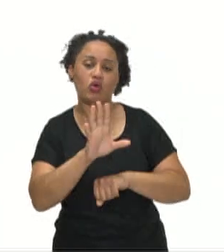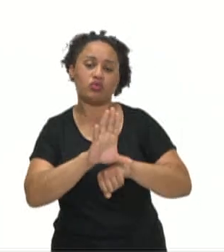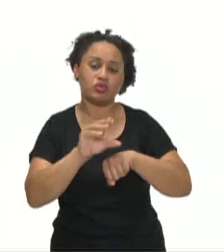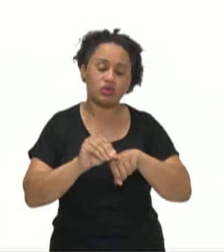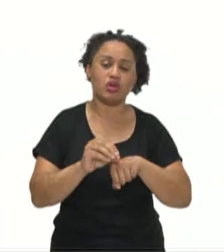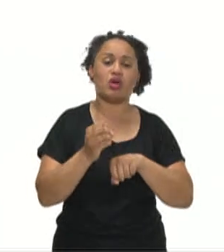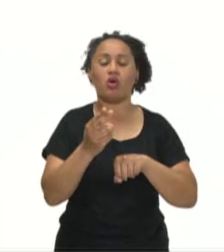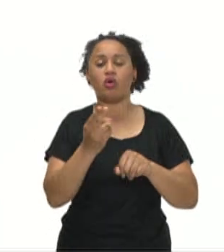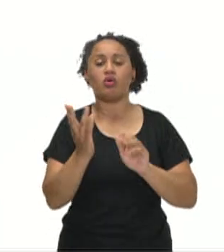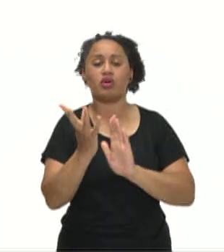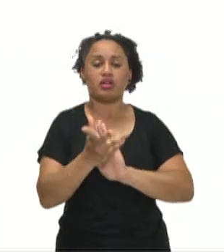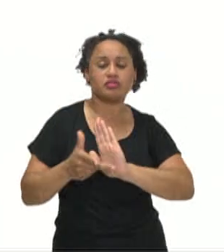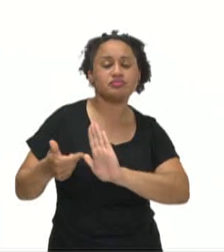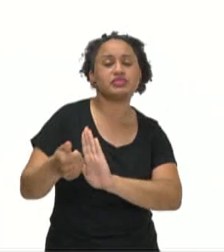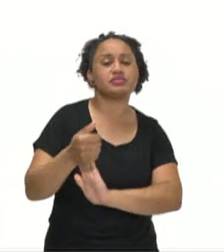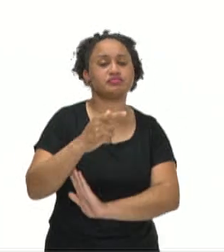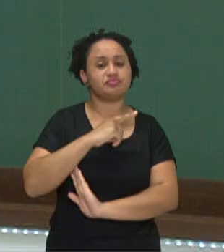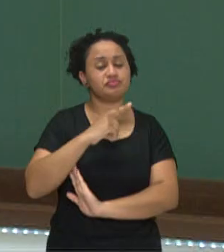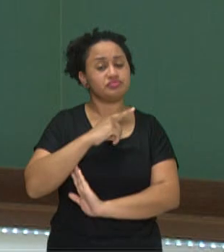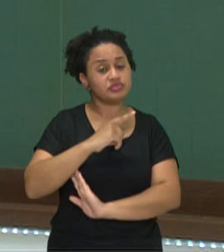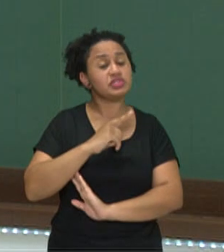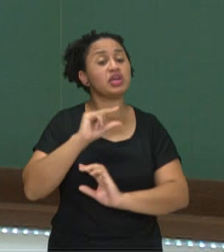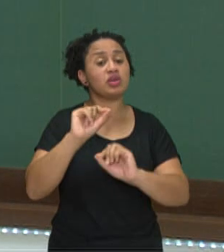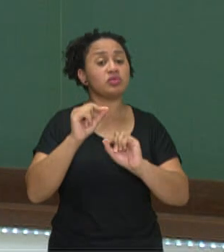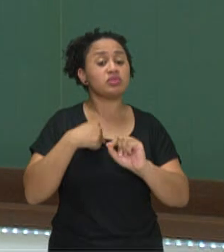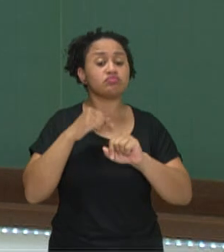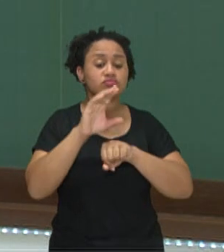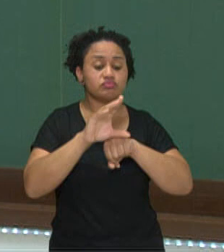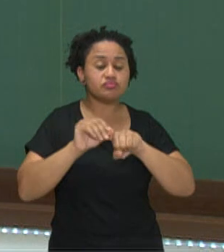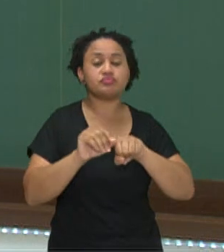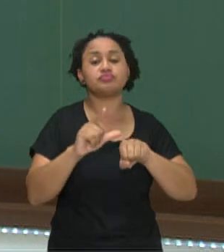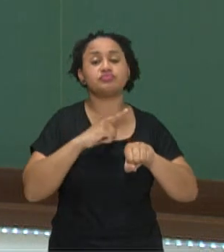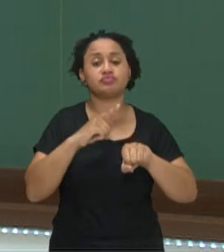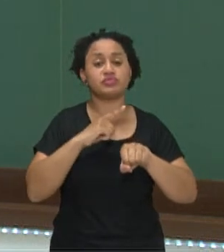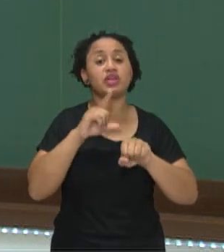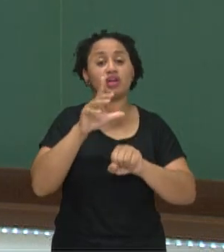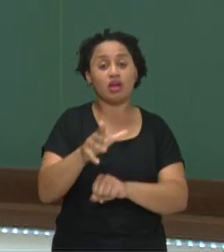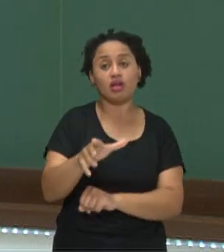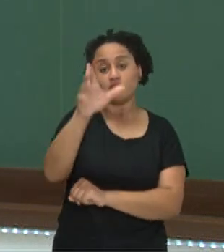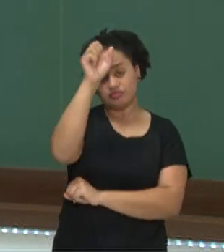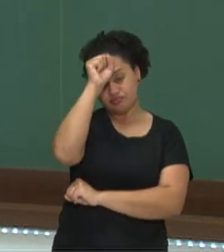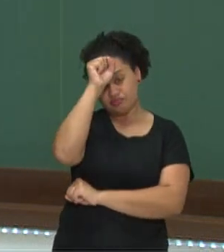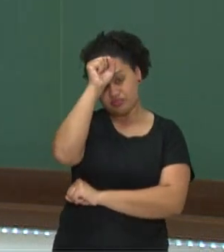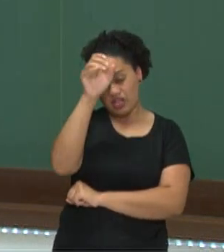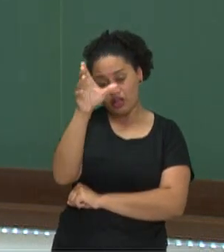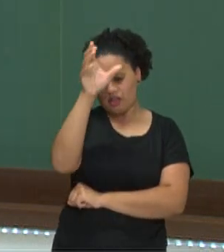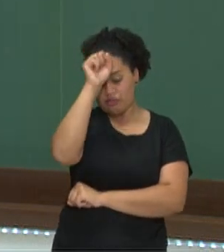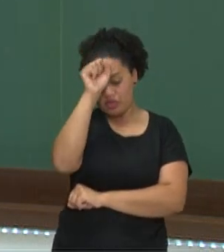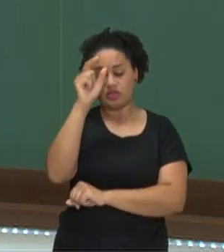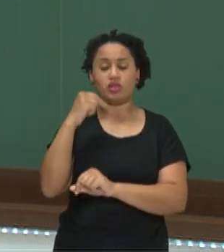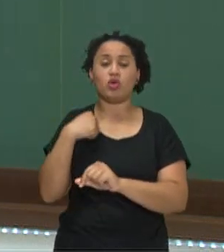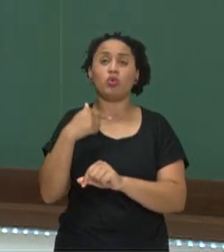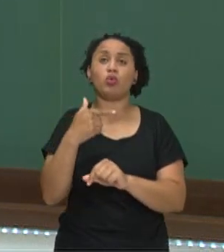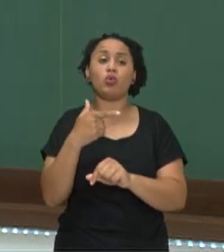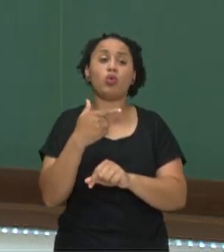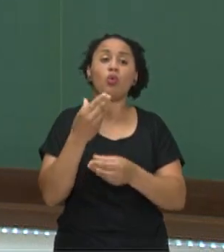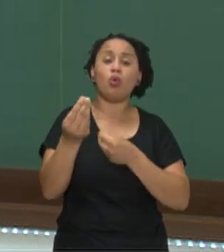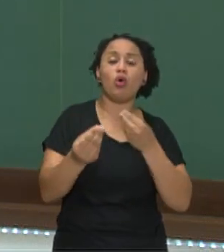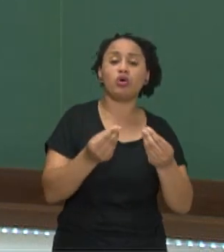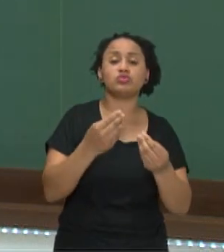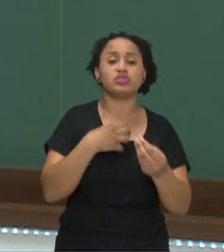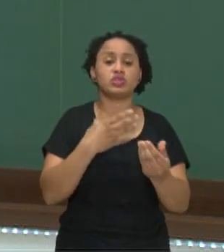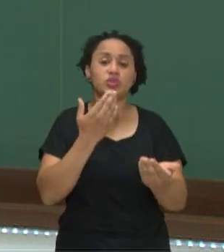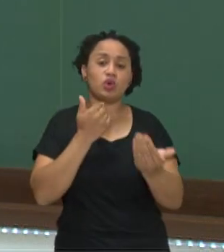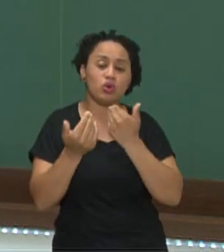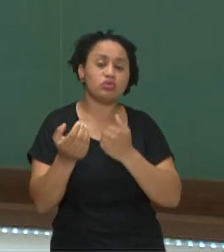habilidade ou essas atitudes que você então reteve, né? Você aprendeu novos hábitos alimentares. Então você